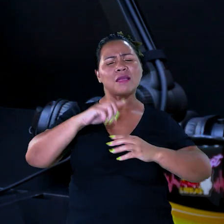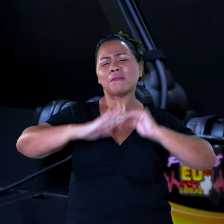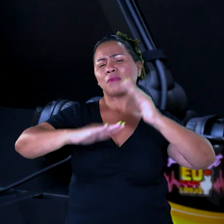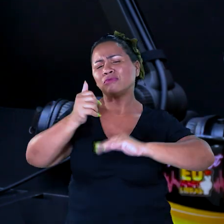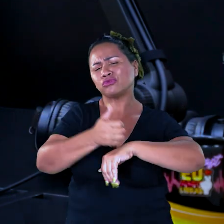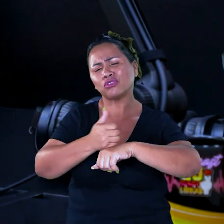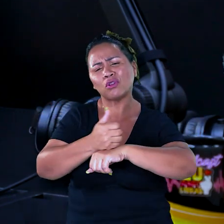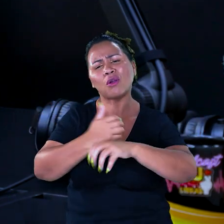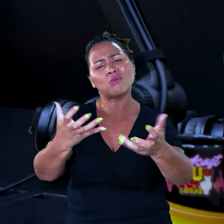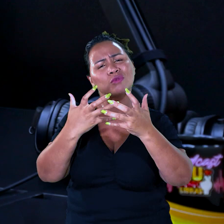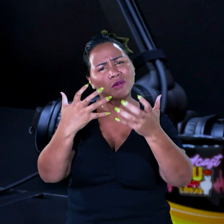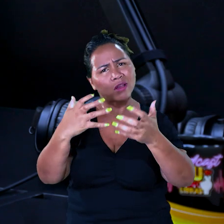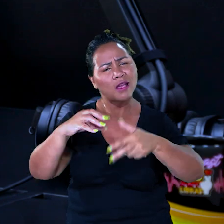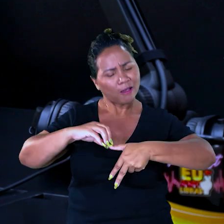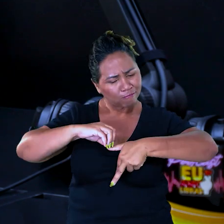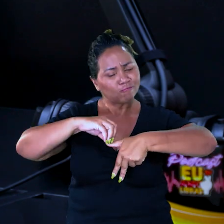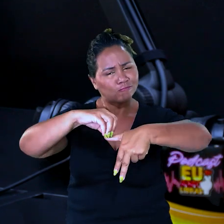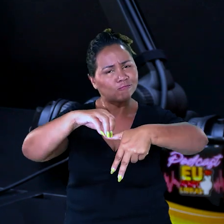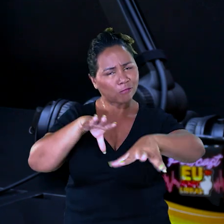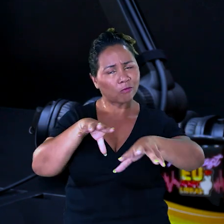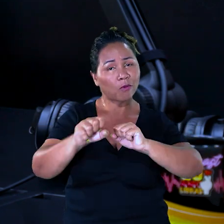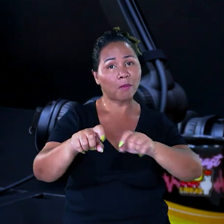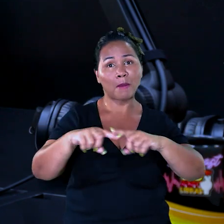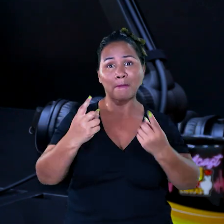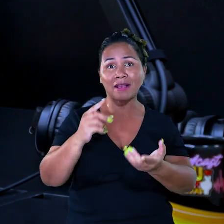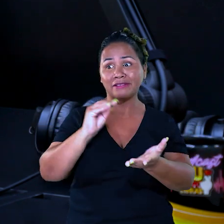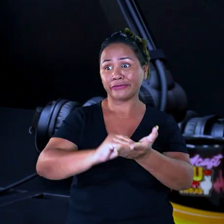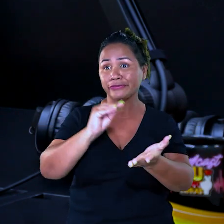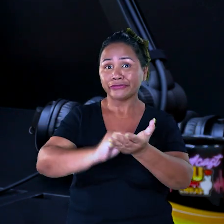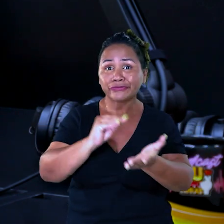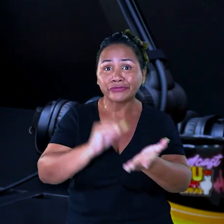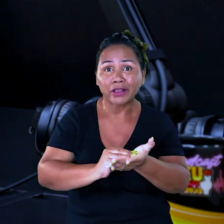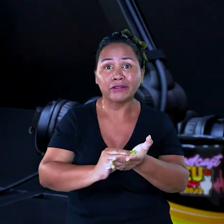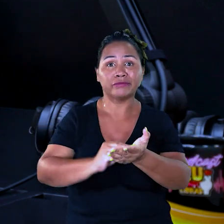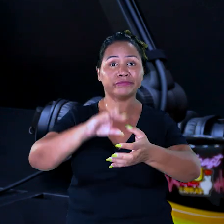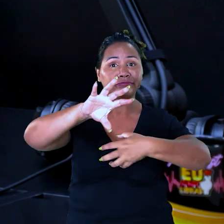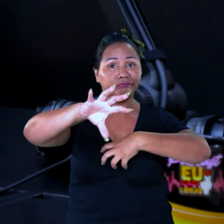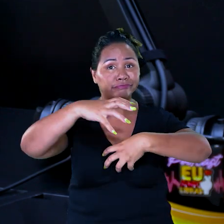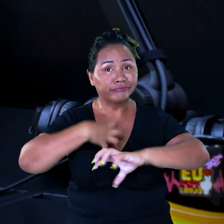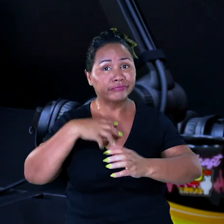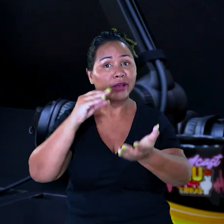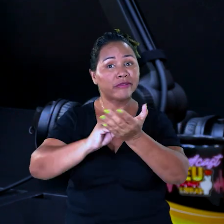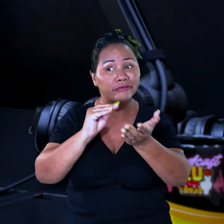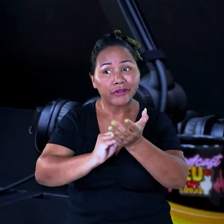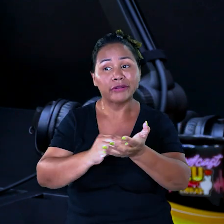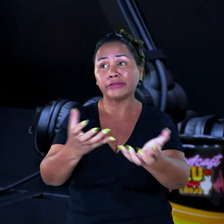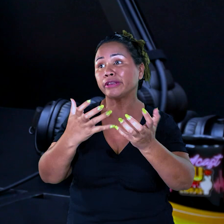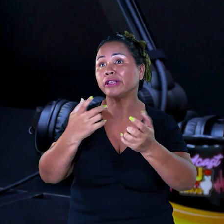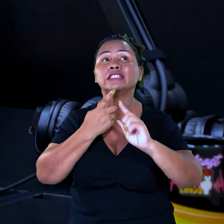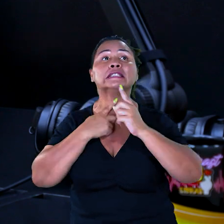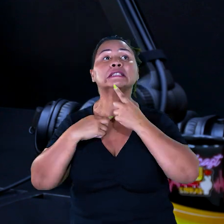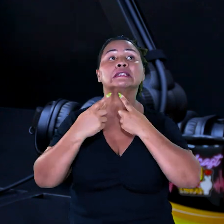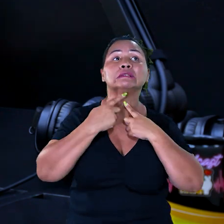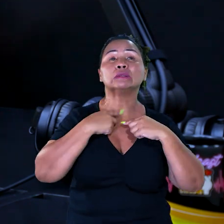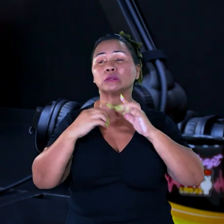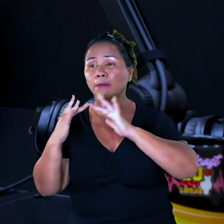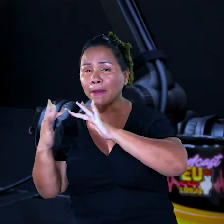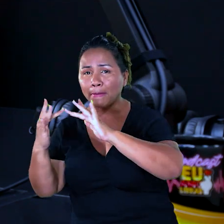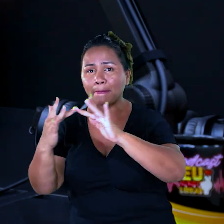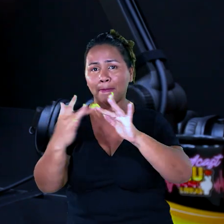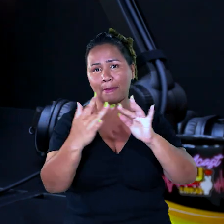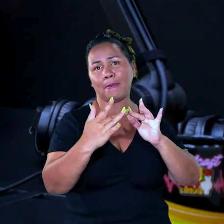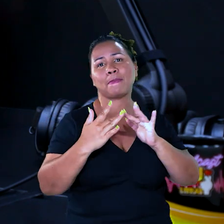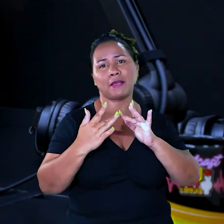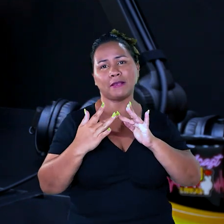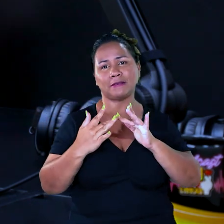tem tipo, um certo tipo de sensibilidade. Porque se você não quiser ter um contato com o surdo cego, você nem